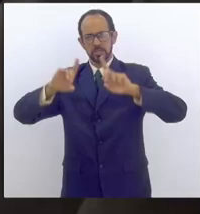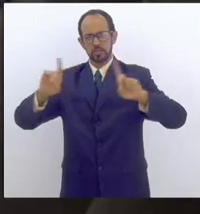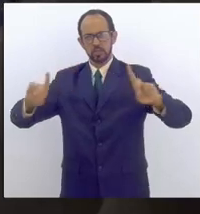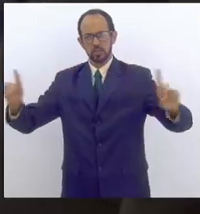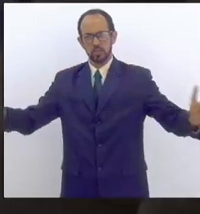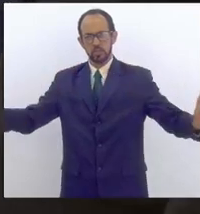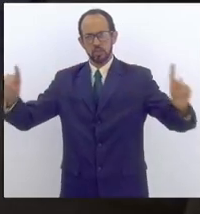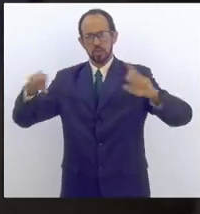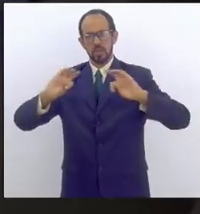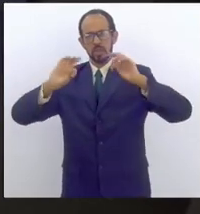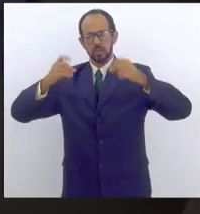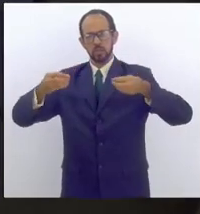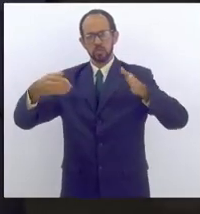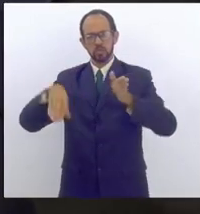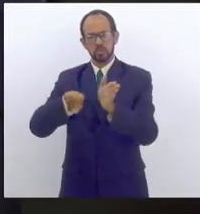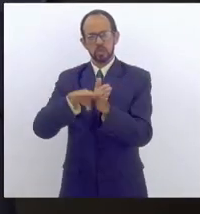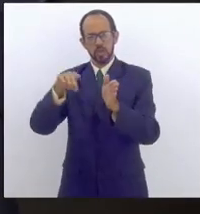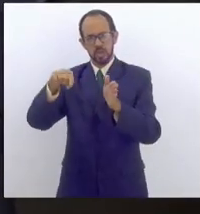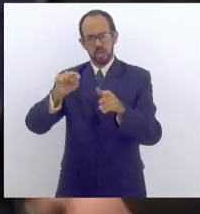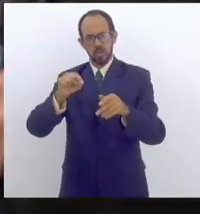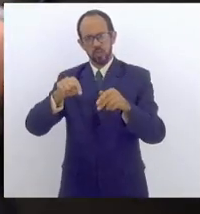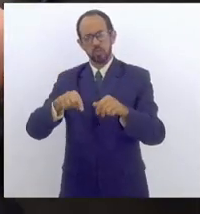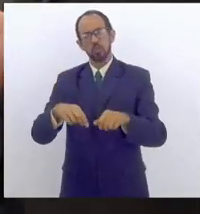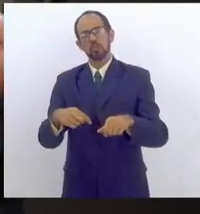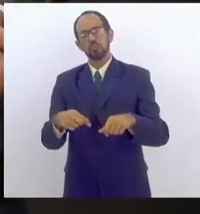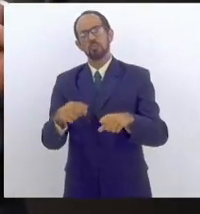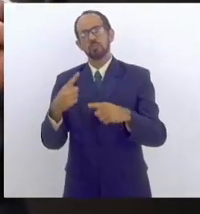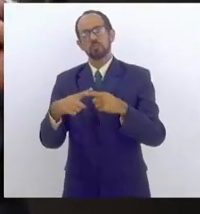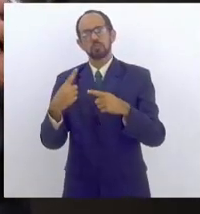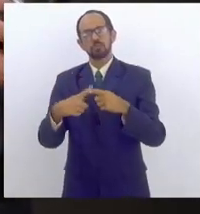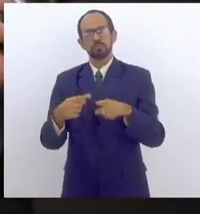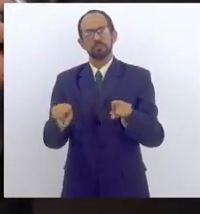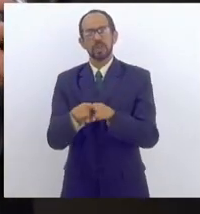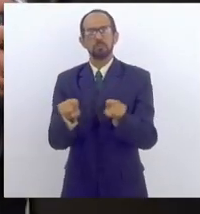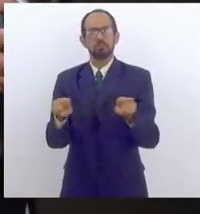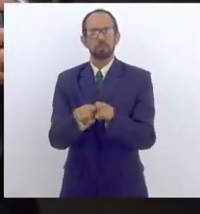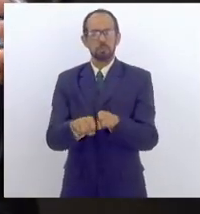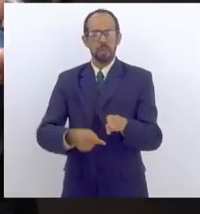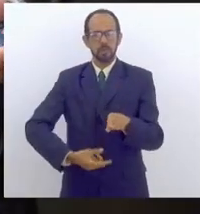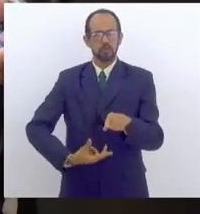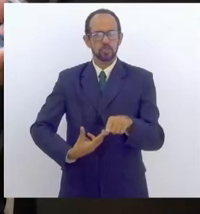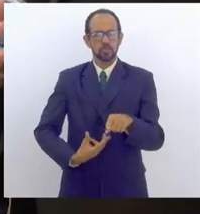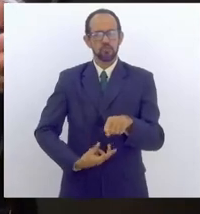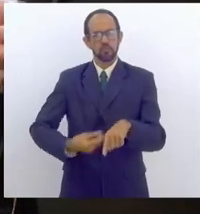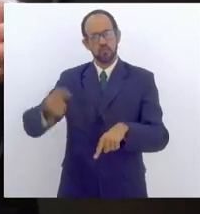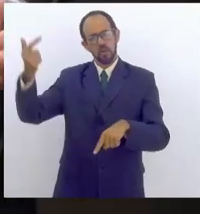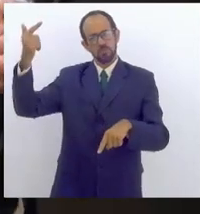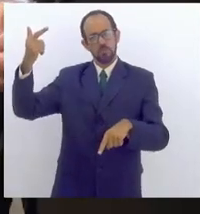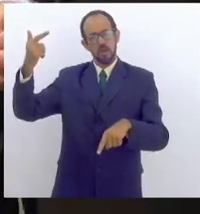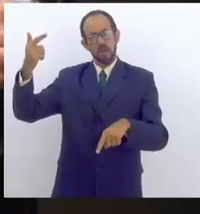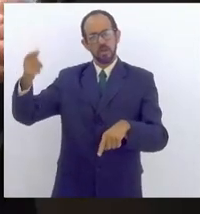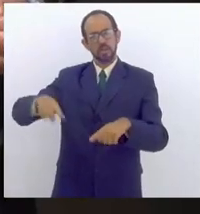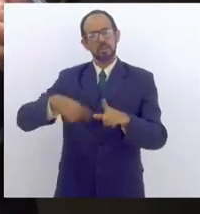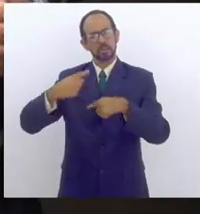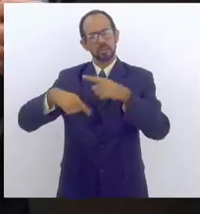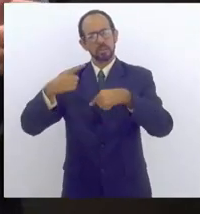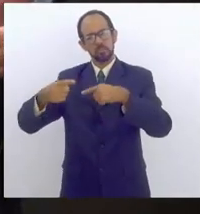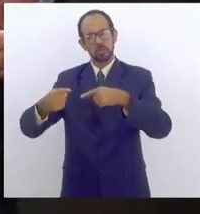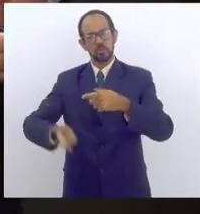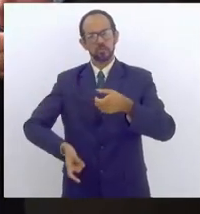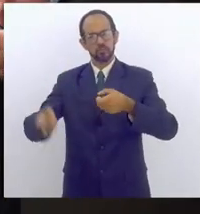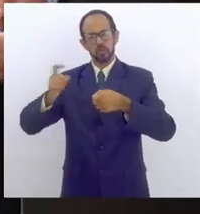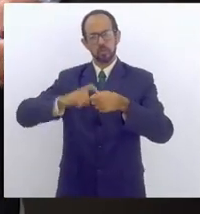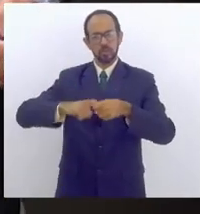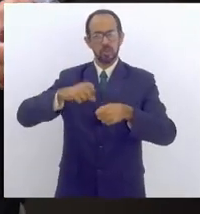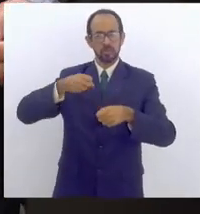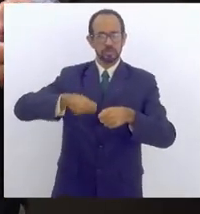estão chegando, aqueles que estão permanecendo, como também aqueles que se foram e que retornarão, se assim for